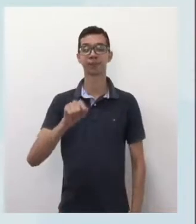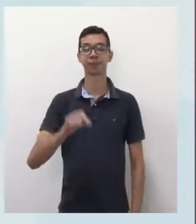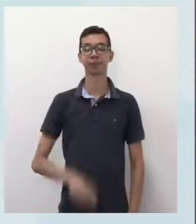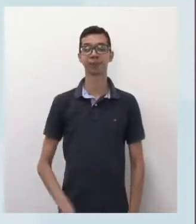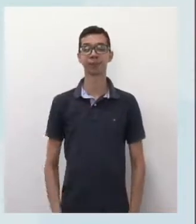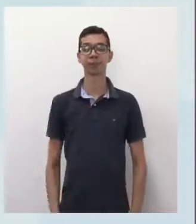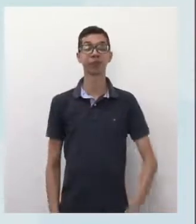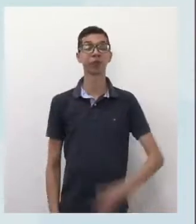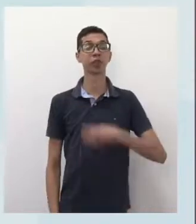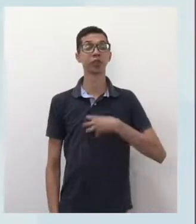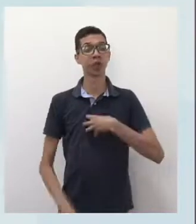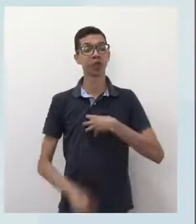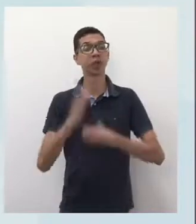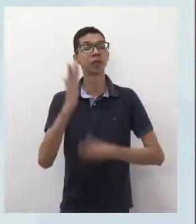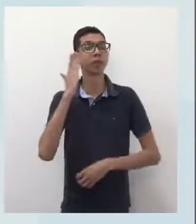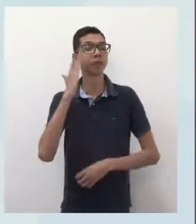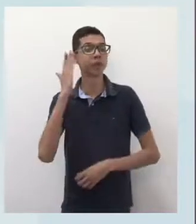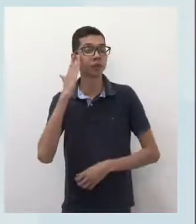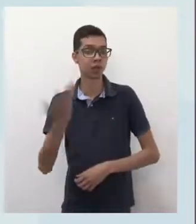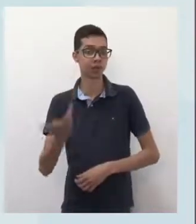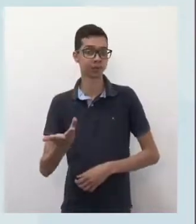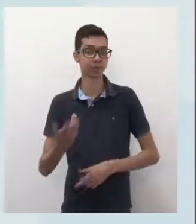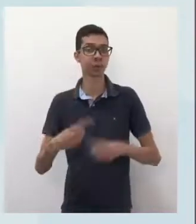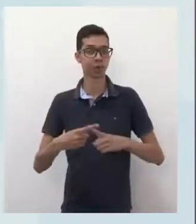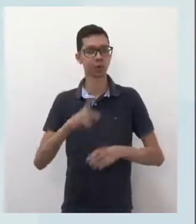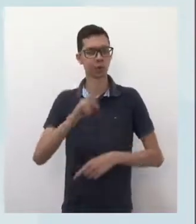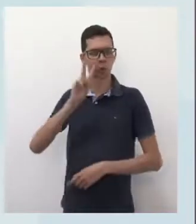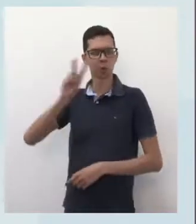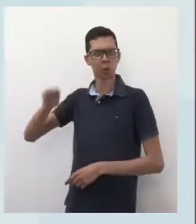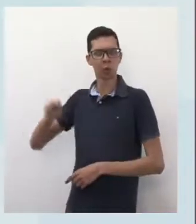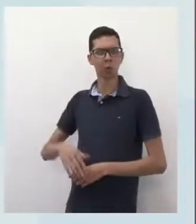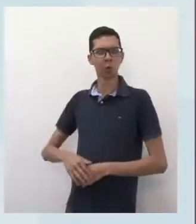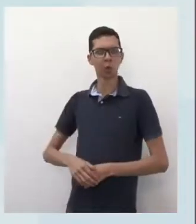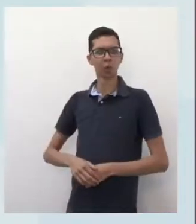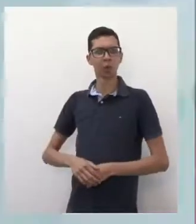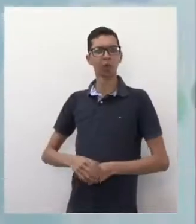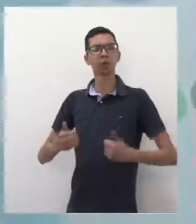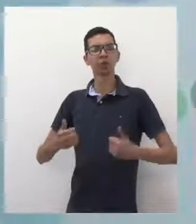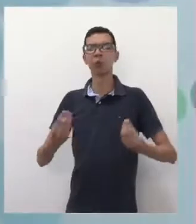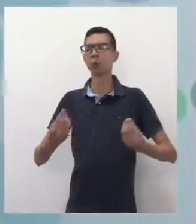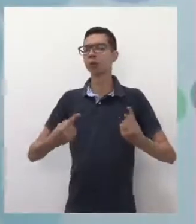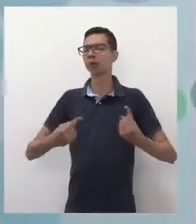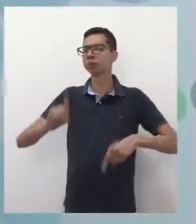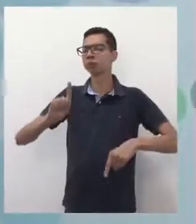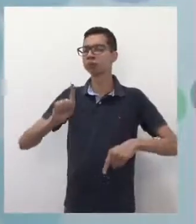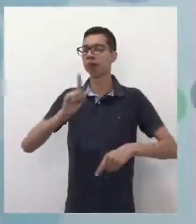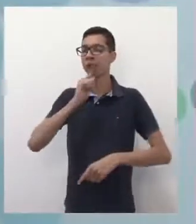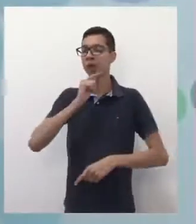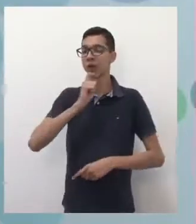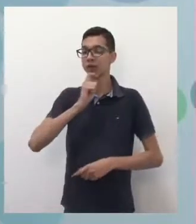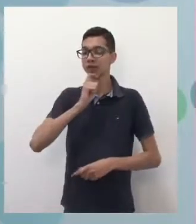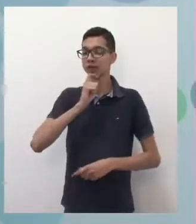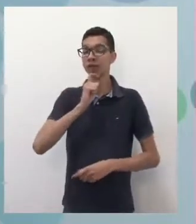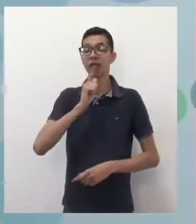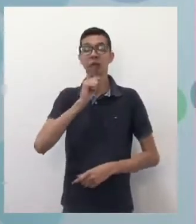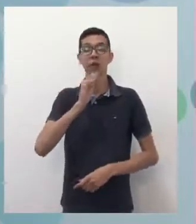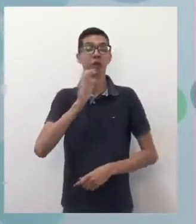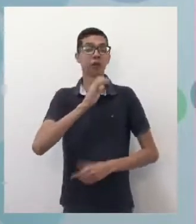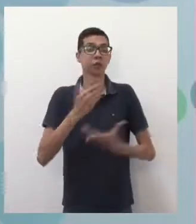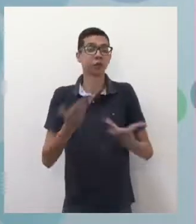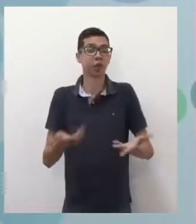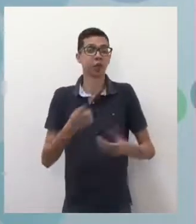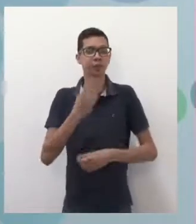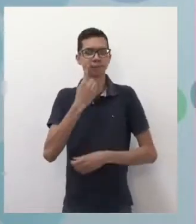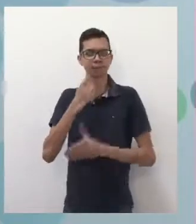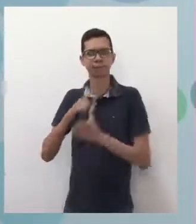de você ter maior eficiência. Aí precisa ver se essa eficiência aqui, ela está ligada à água fria ou à água quente, hein?